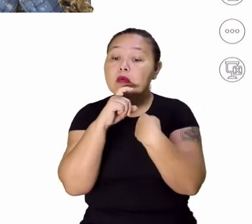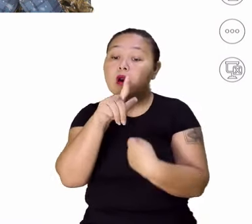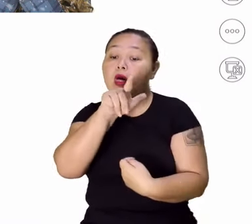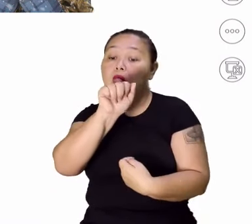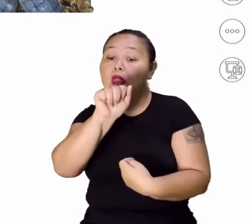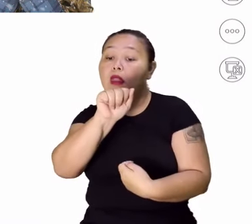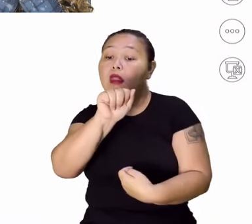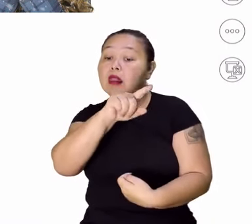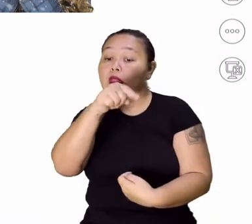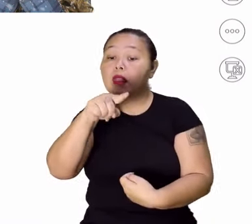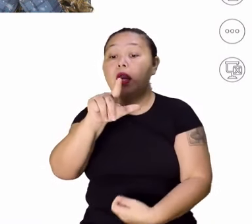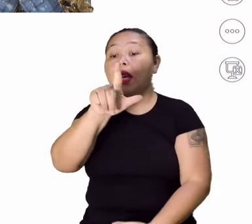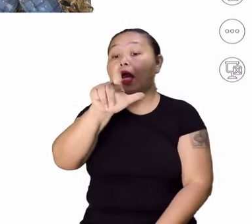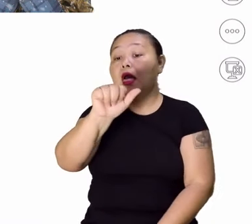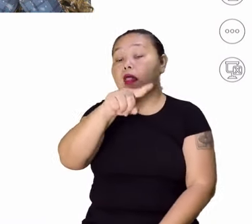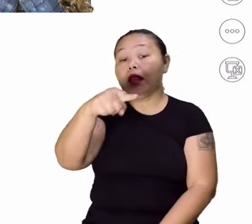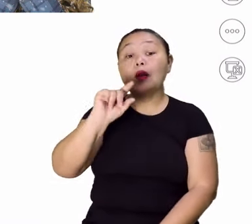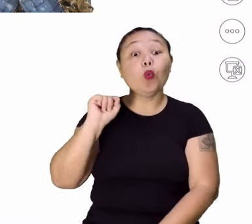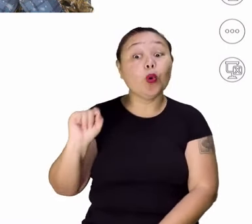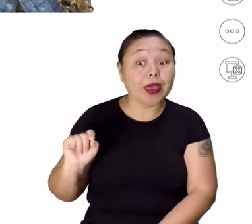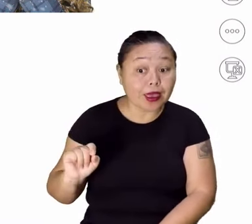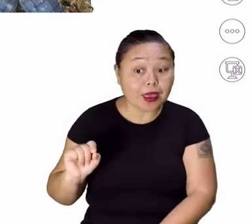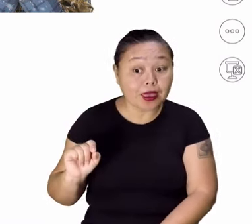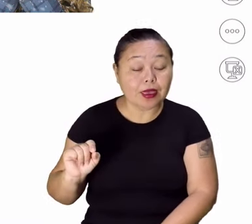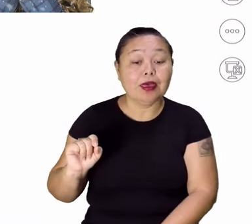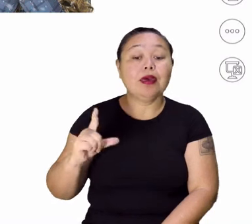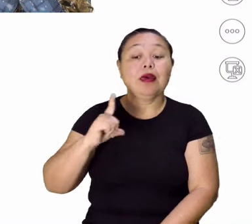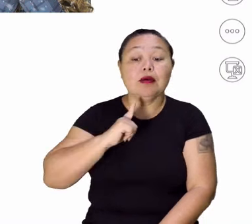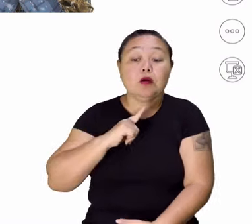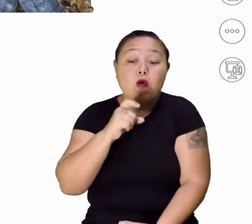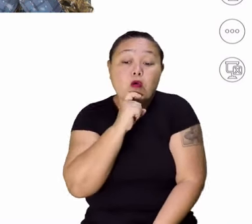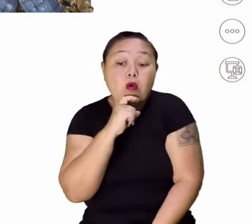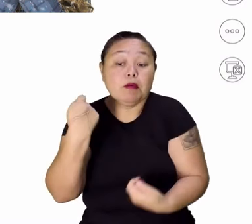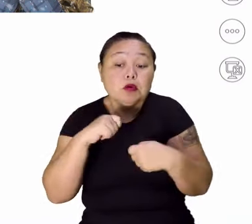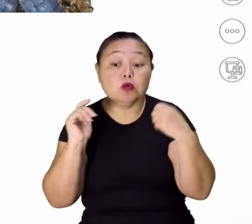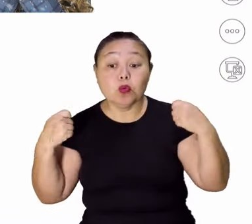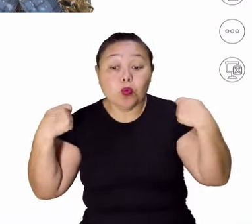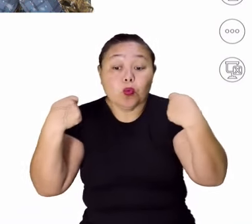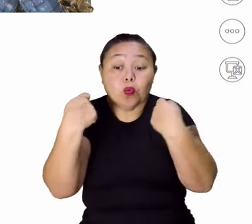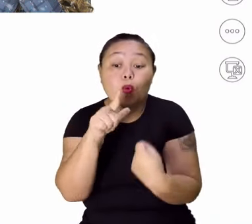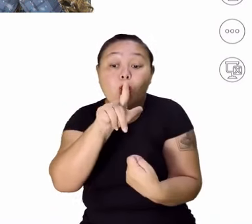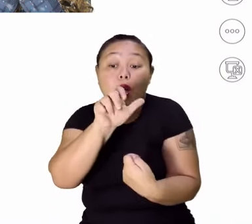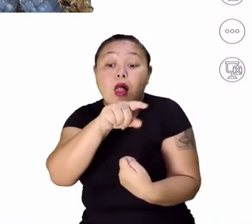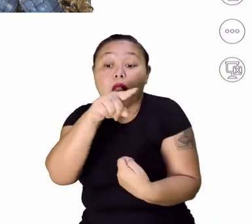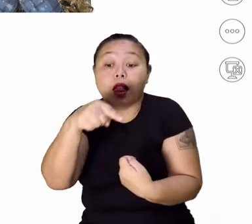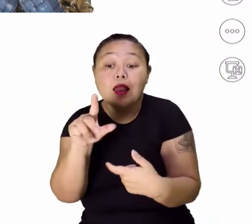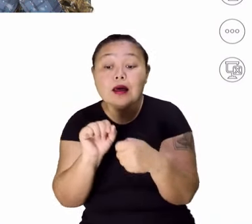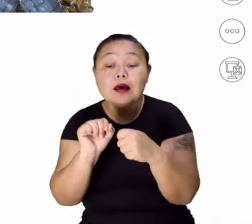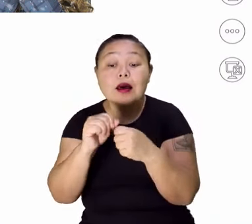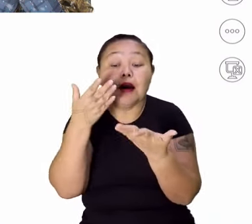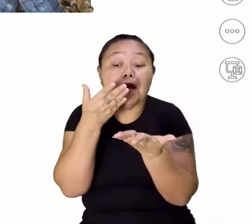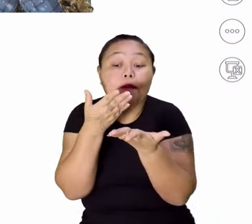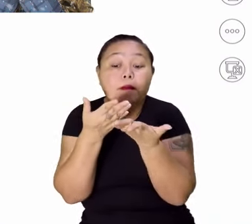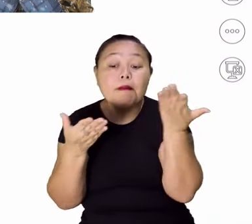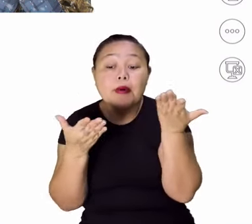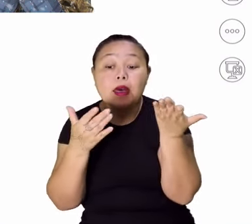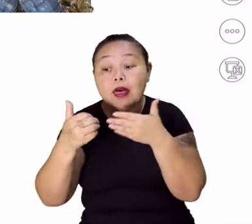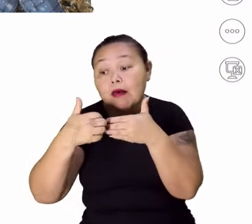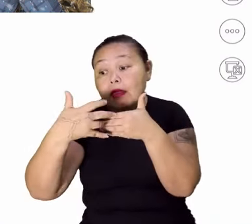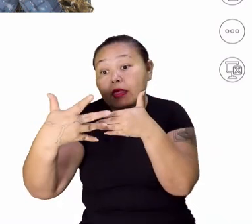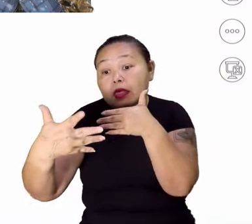baseado no fato de a lã, a lã vai ser o quê? Já que é um lugar frio, você precisa usar a lã, para evitar a perca de calor para o